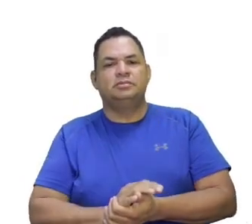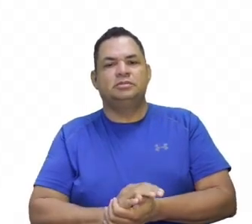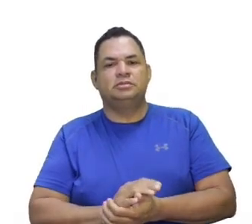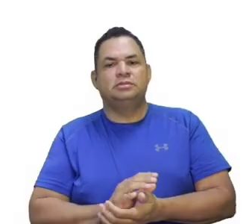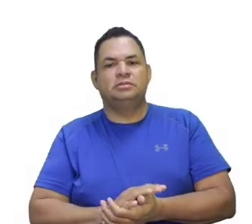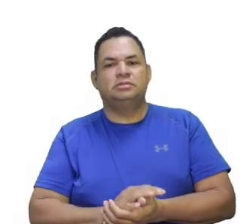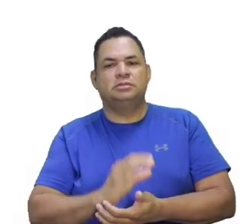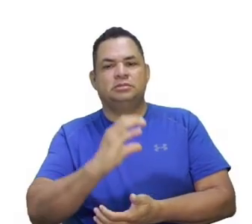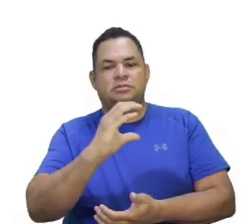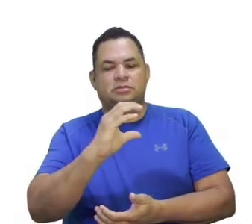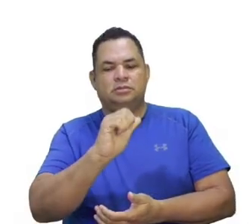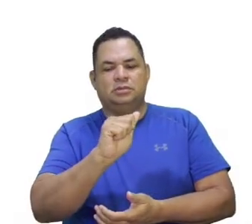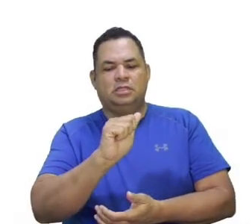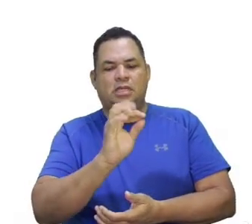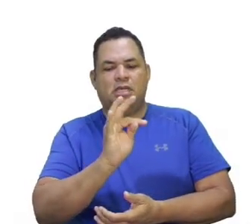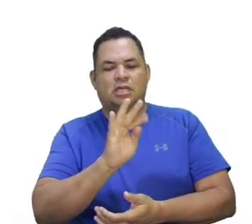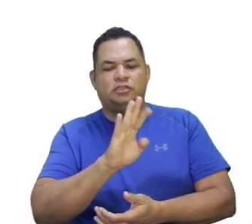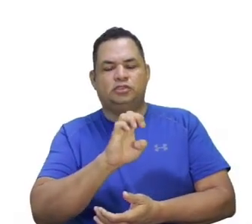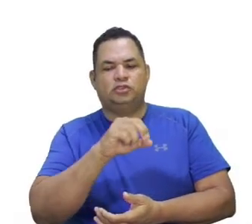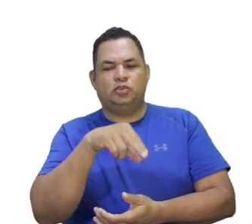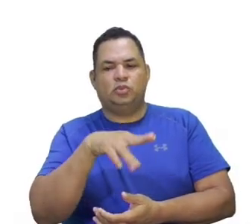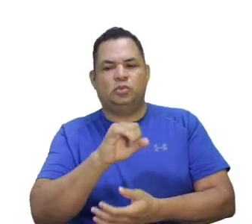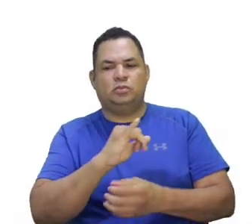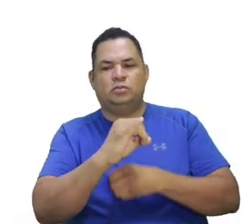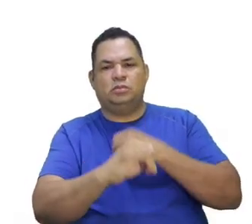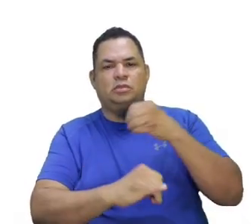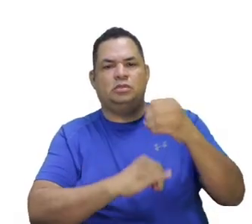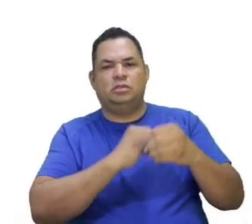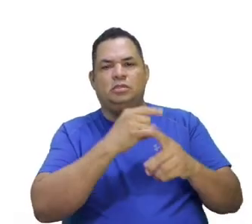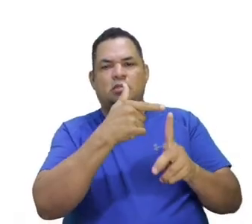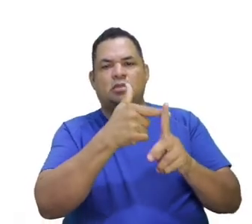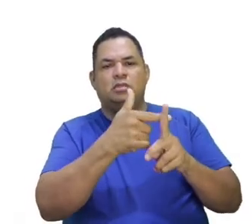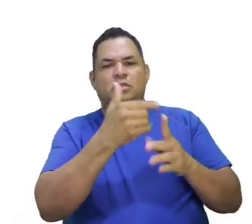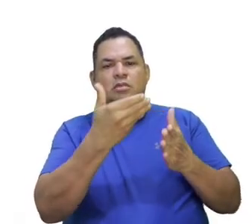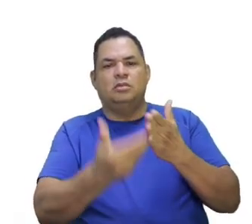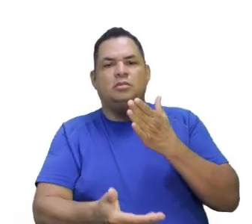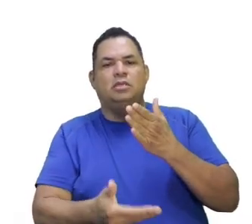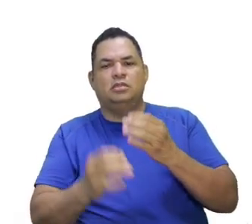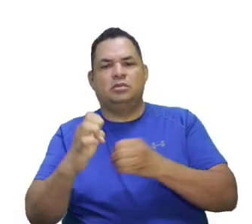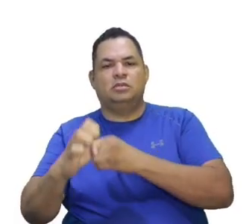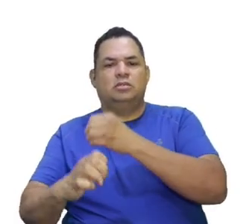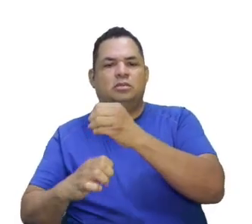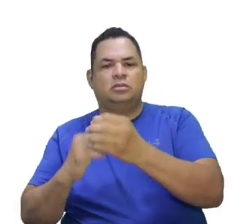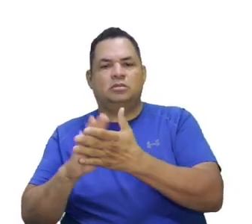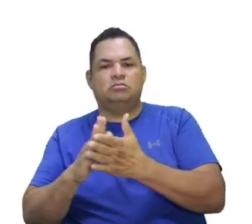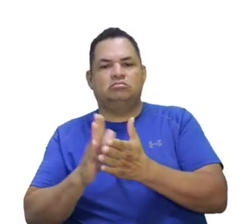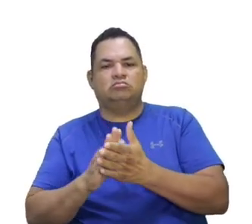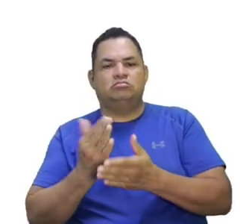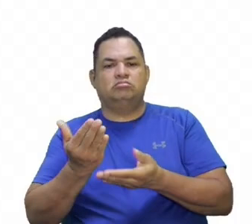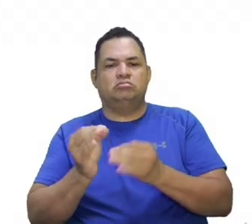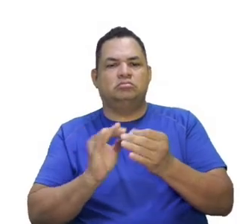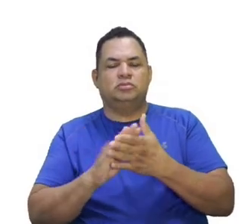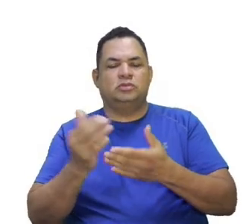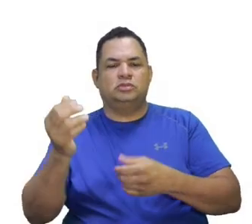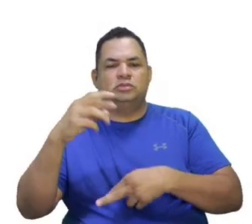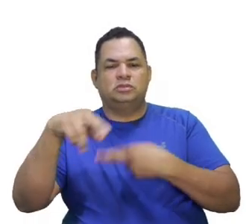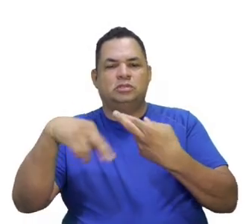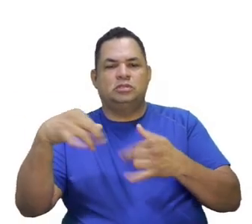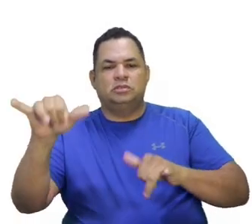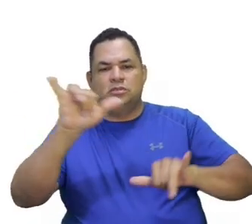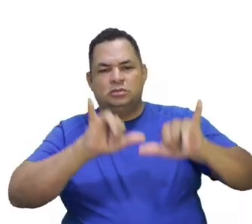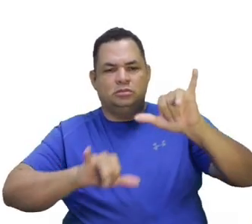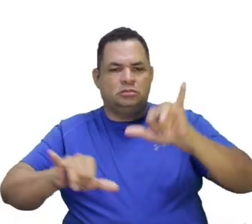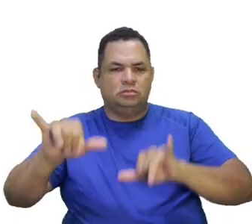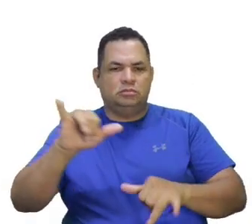vamos começar com os cátions, que são os íons positivos que perdem elétron durante os processos químicos.